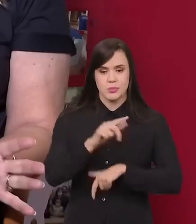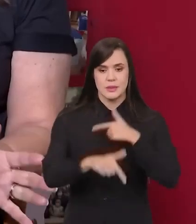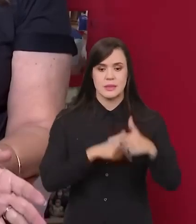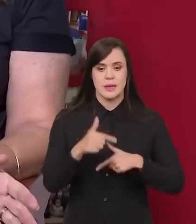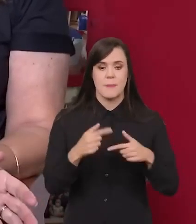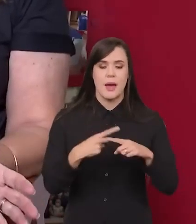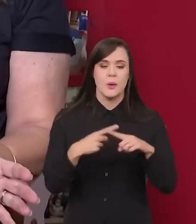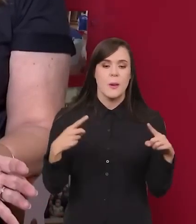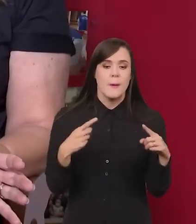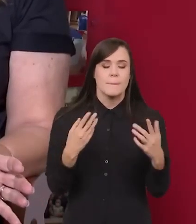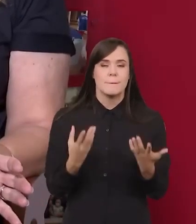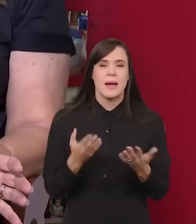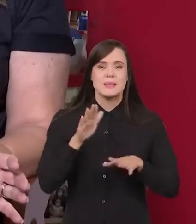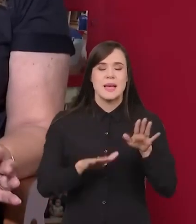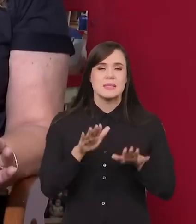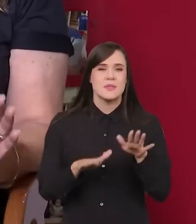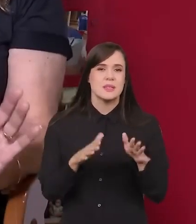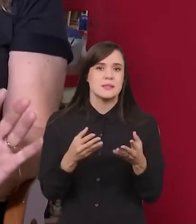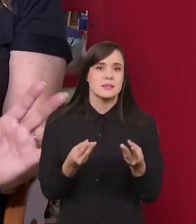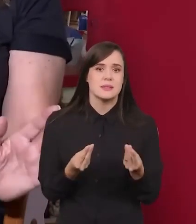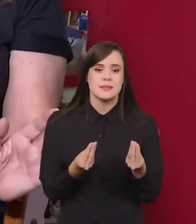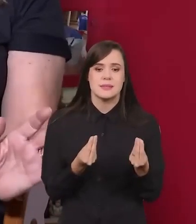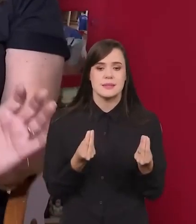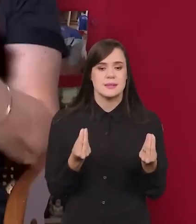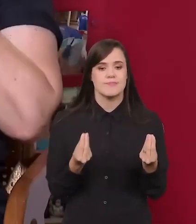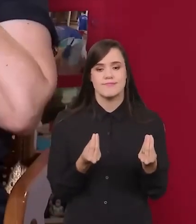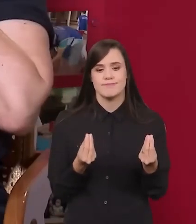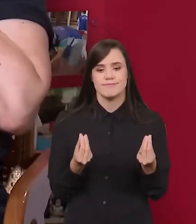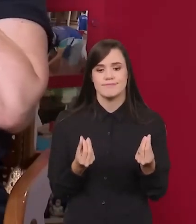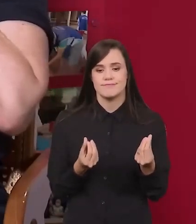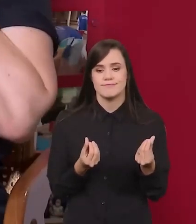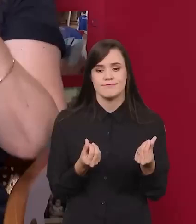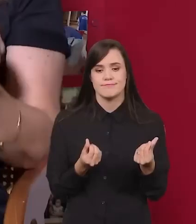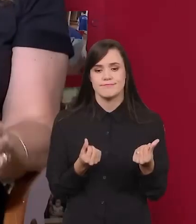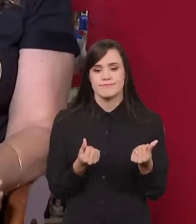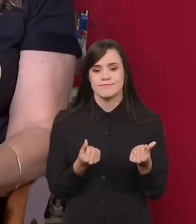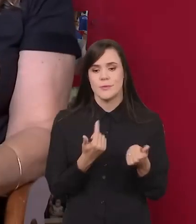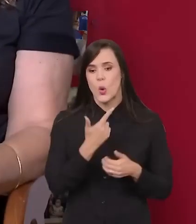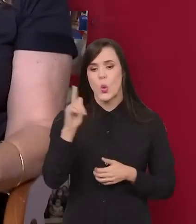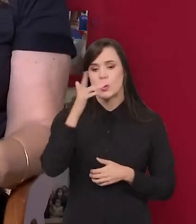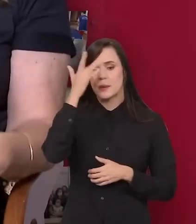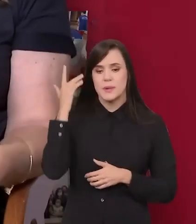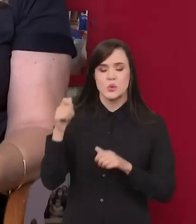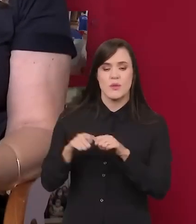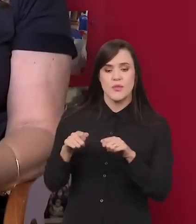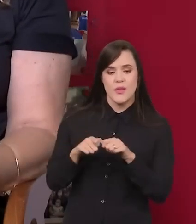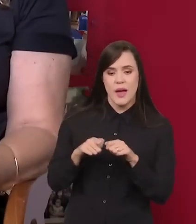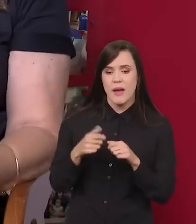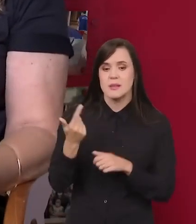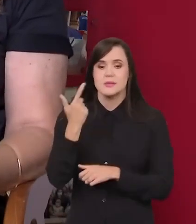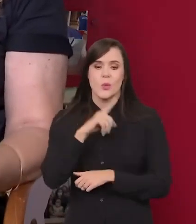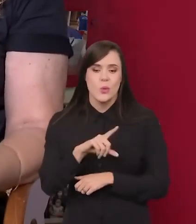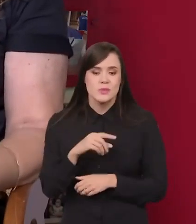numa condição, às vezes, que vamos deixar isso para outra pessoa desenvolver, talvez ele não dê